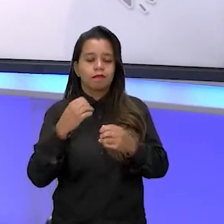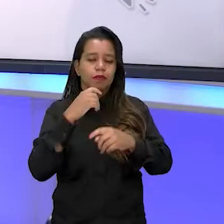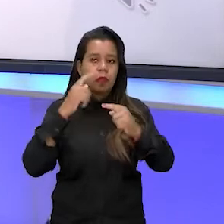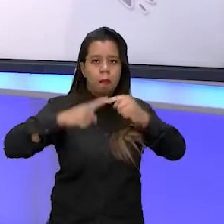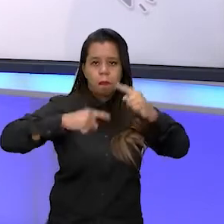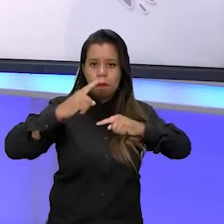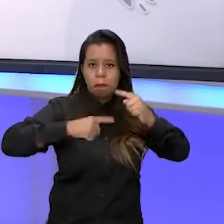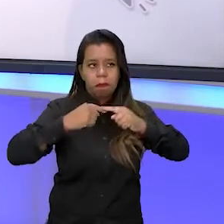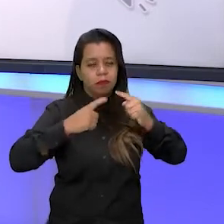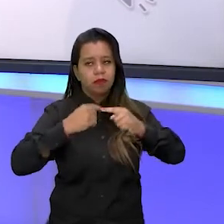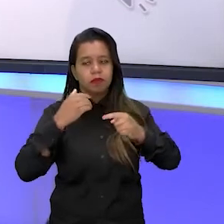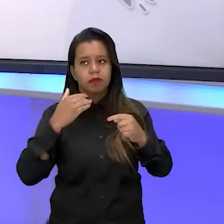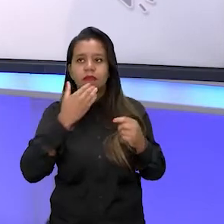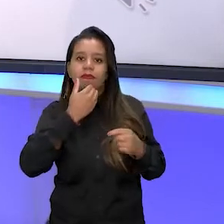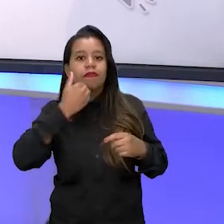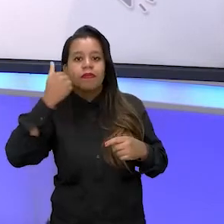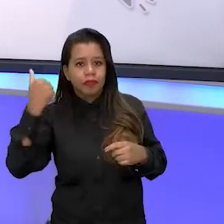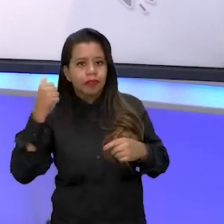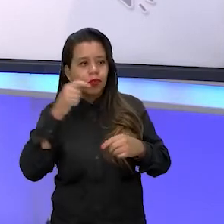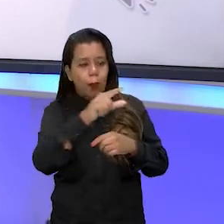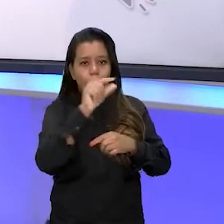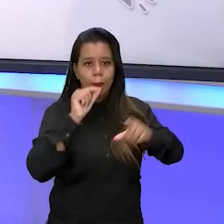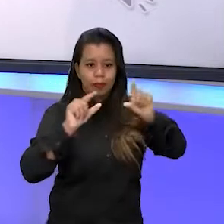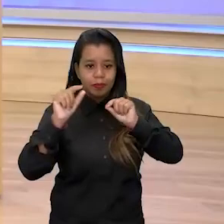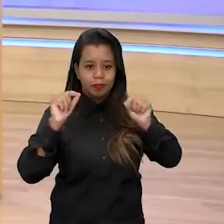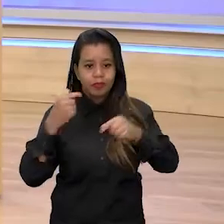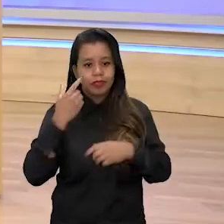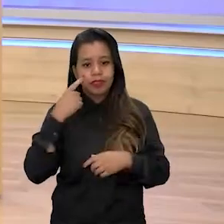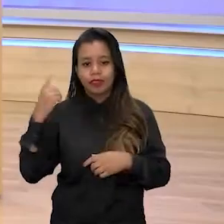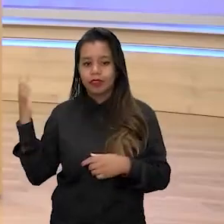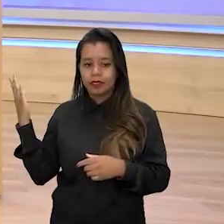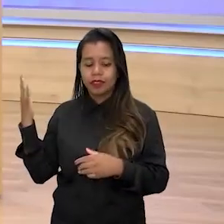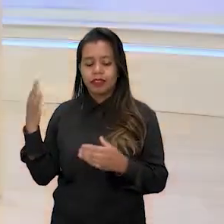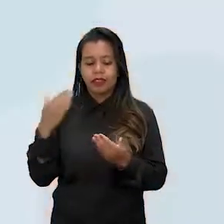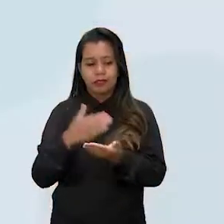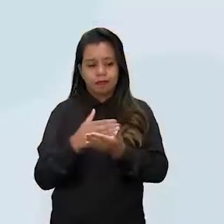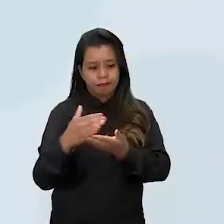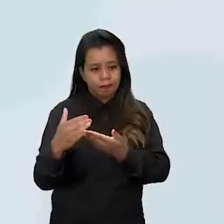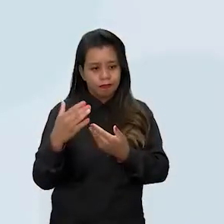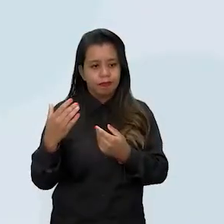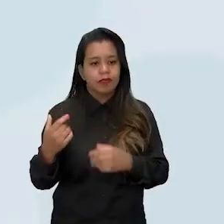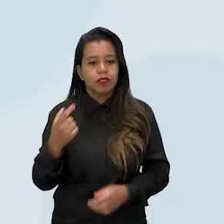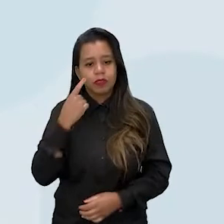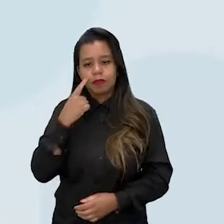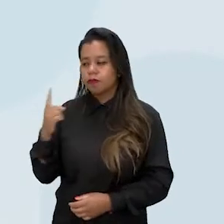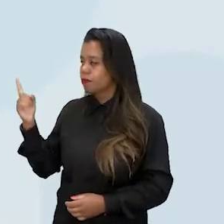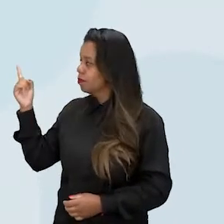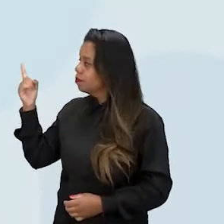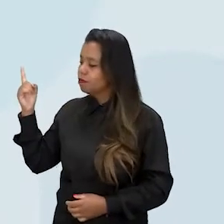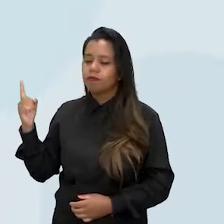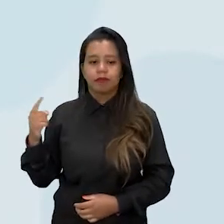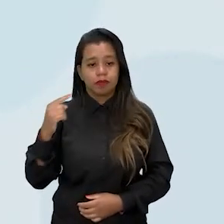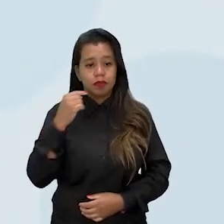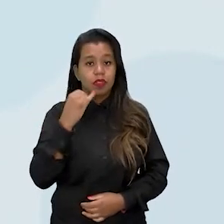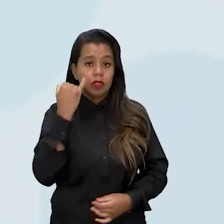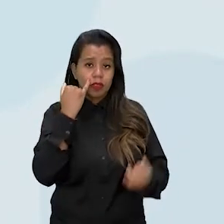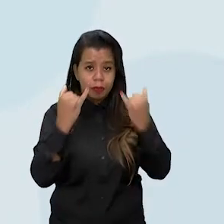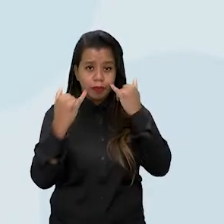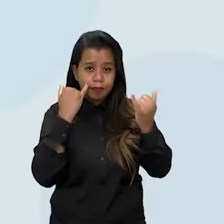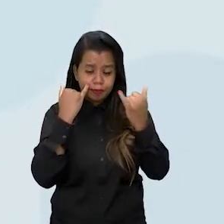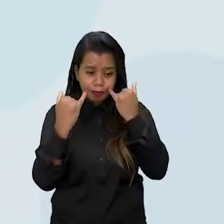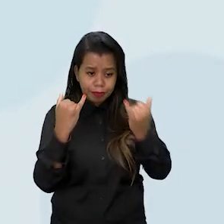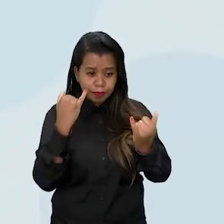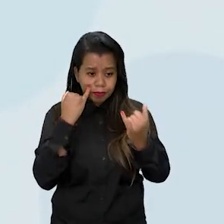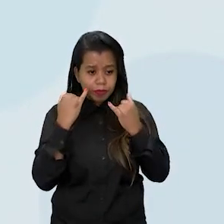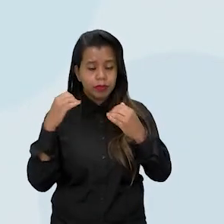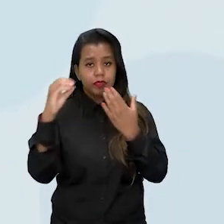né? É sobre isso que a gente vai falar hoje, tá bom? Olhando aqui na nossa telinha, vamos lá, ó, alguns lembretes para vocês. Essas aulas